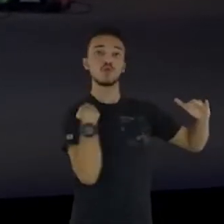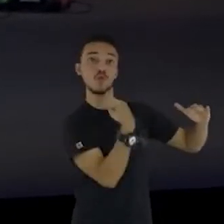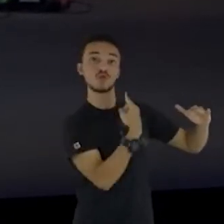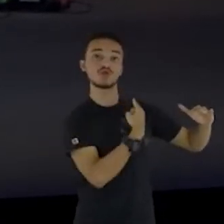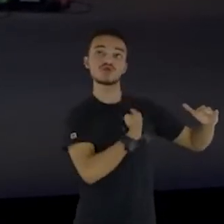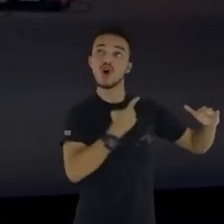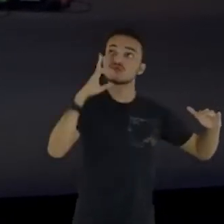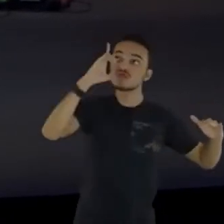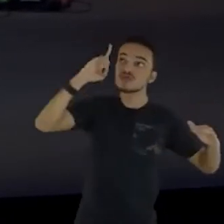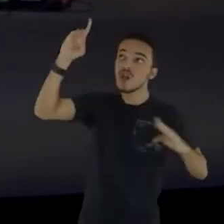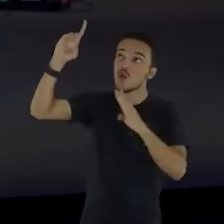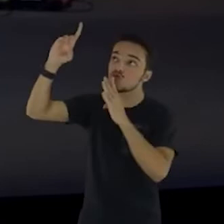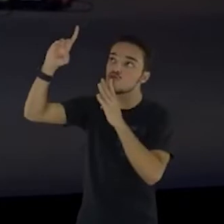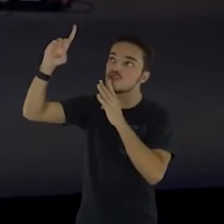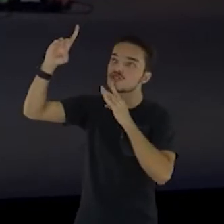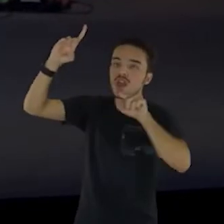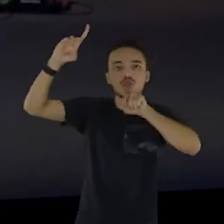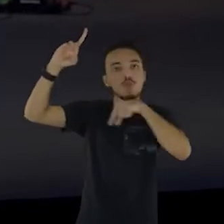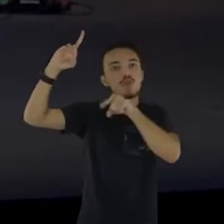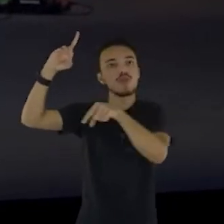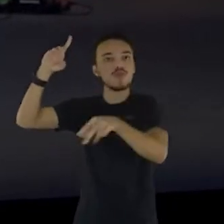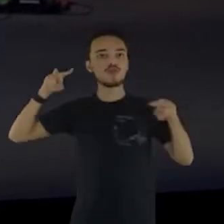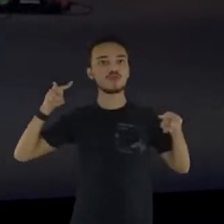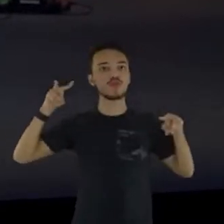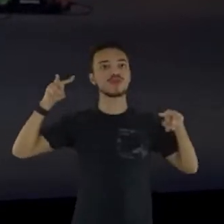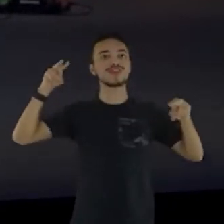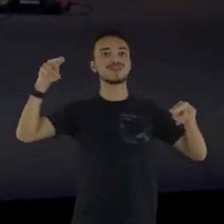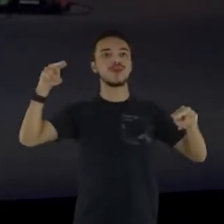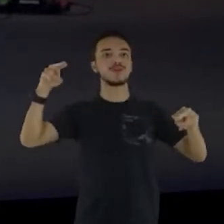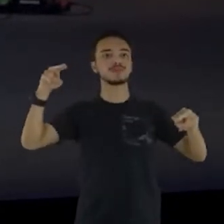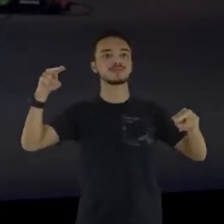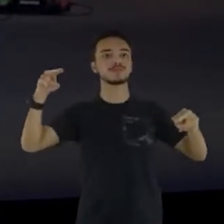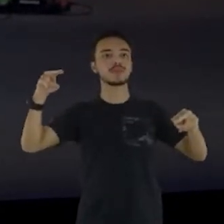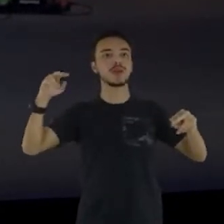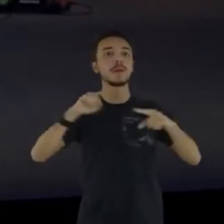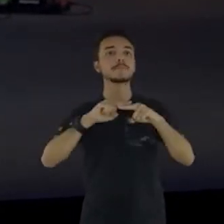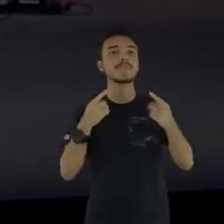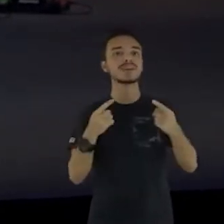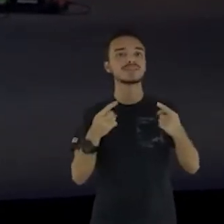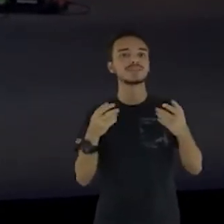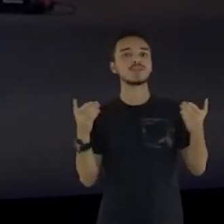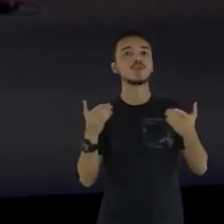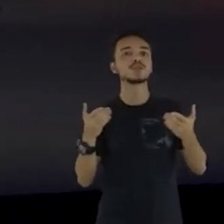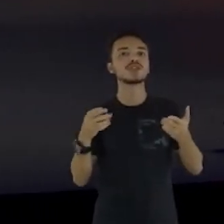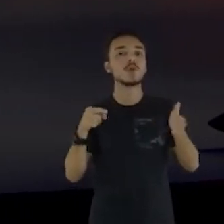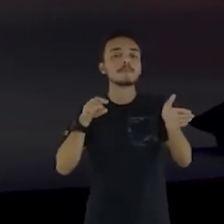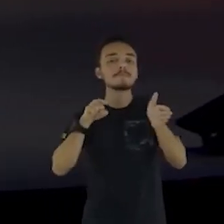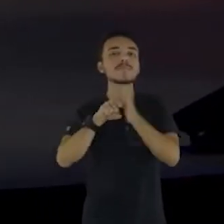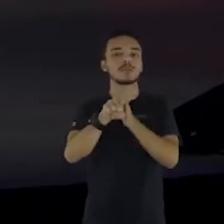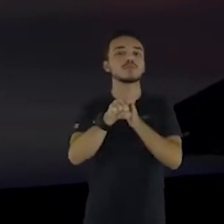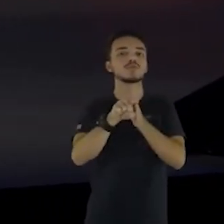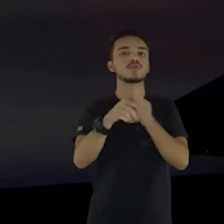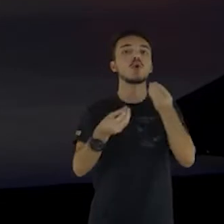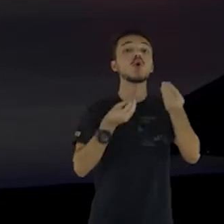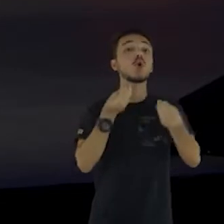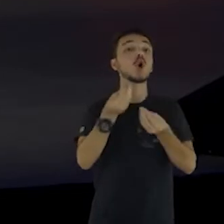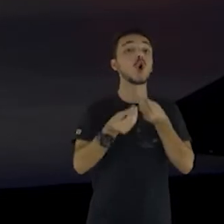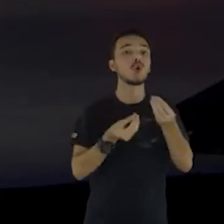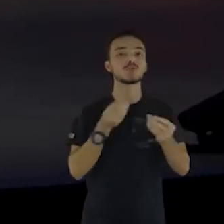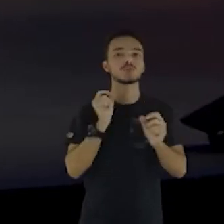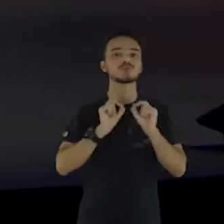Como vai acontecer isso? A minha pergunta para você nessa noite é isso: como vai acontecer isso?